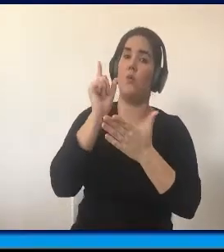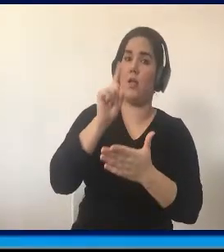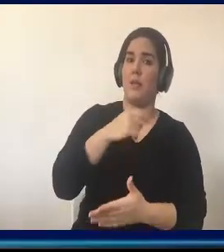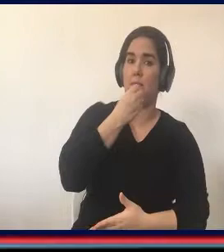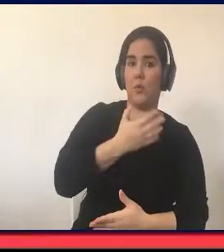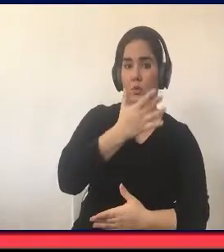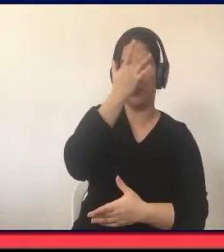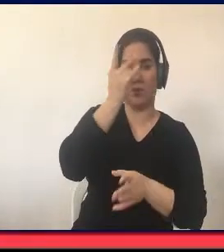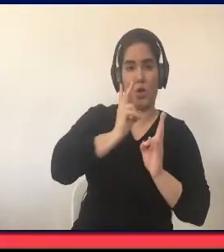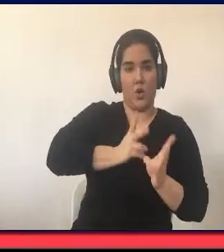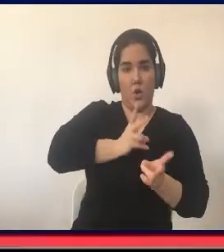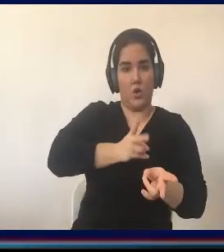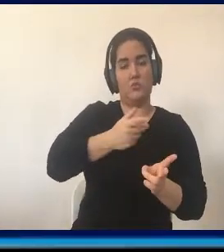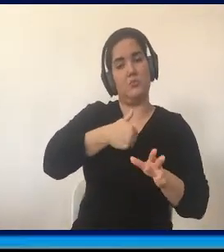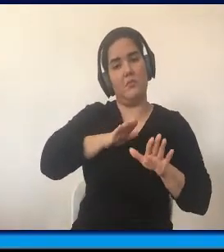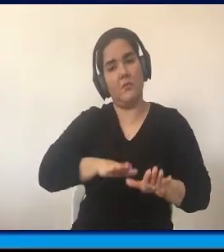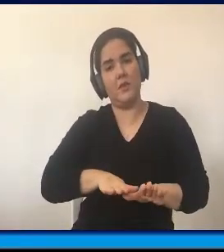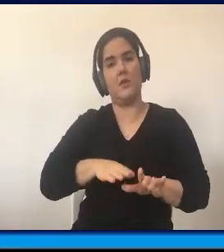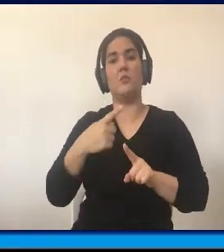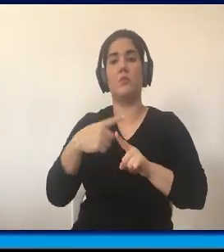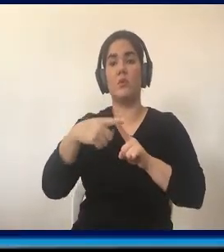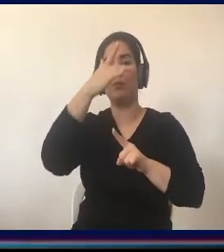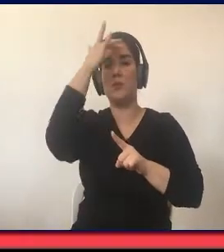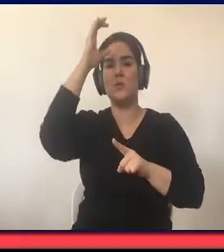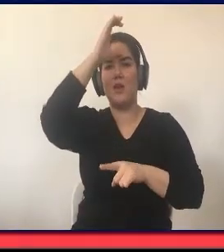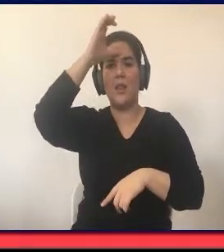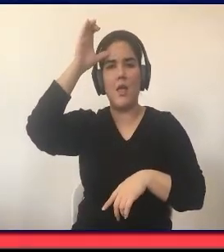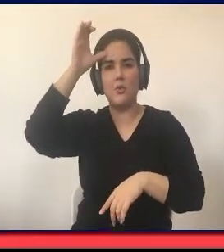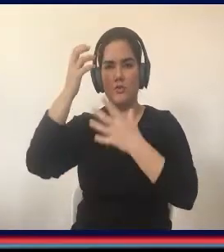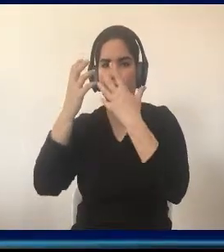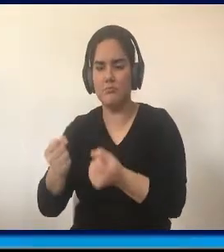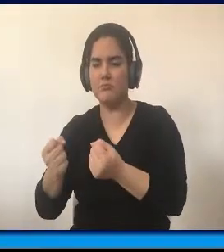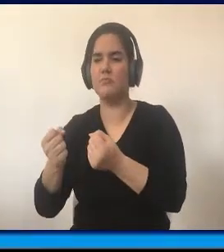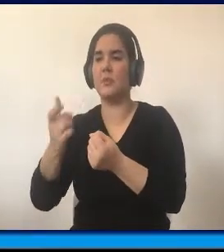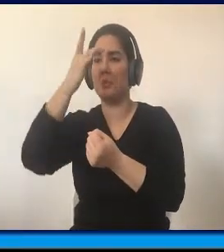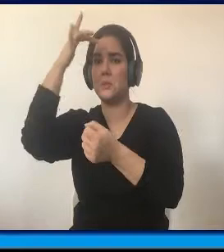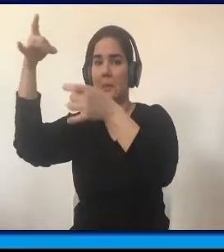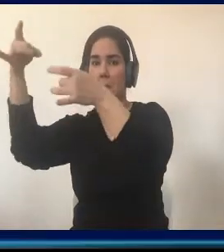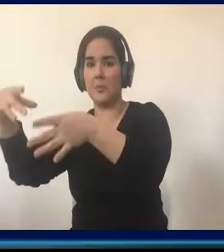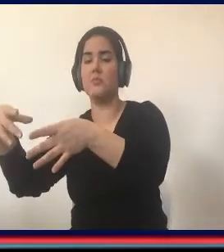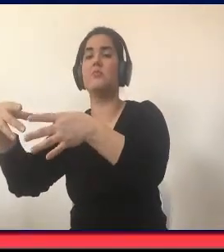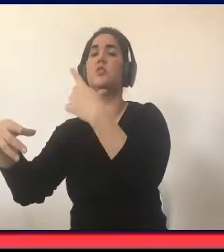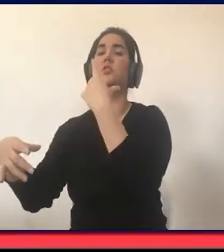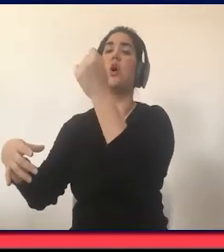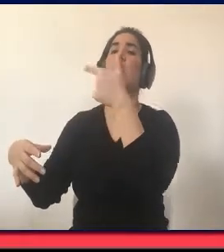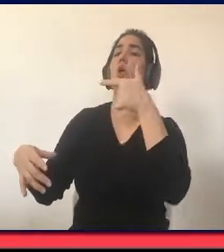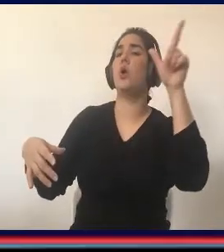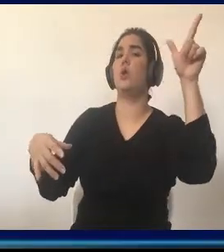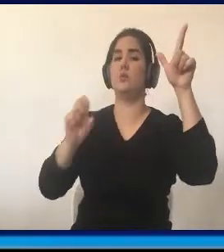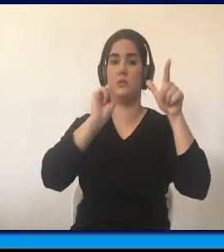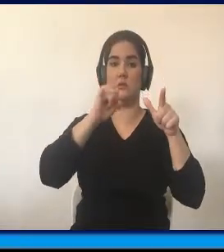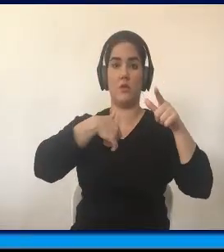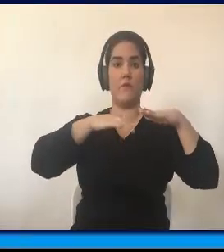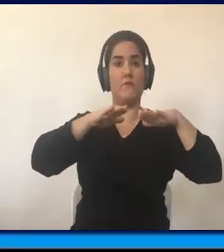Tecnicamente, o cliente daquele que saiu vai ter que contratar alguém. Então, quem ficar, tecnicamente, vai ter mais